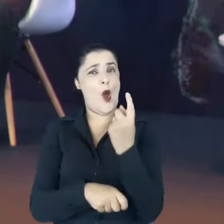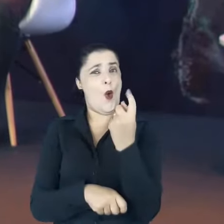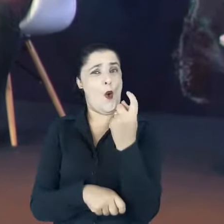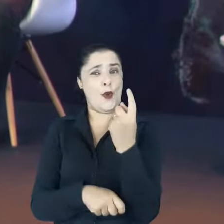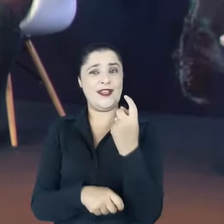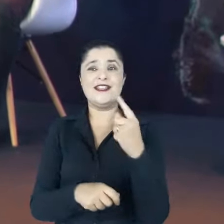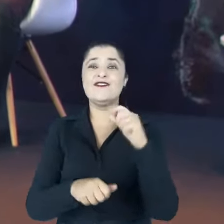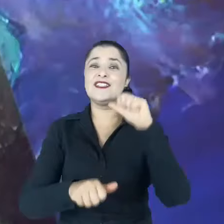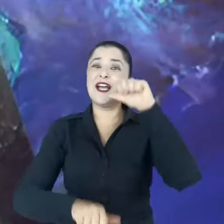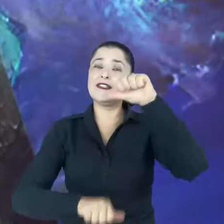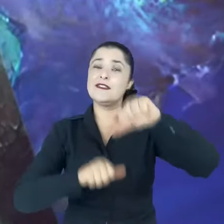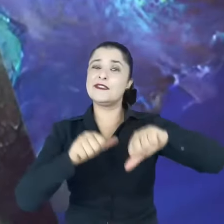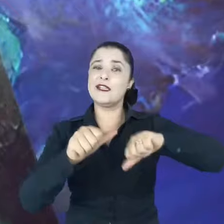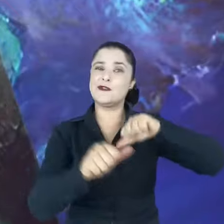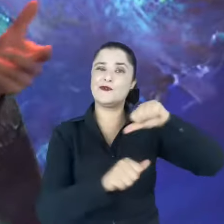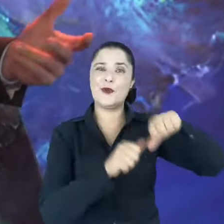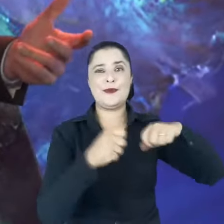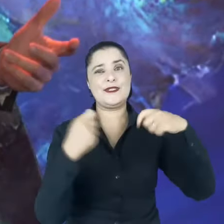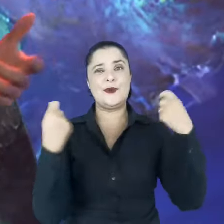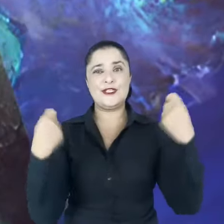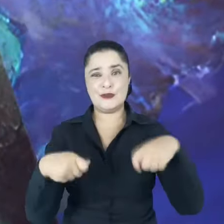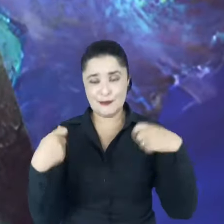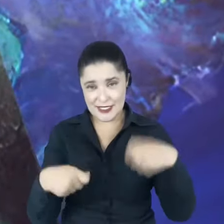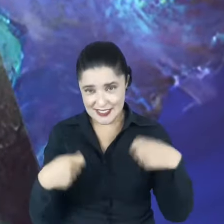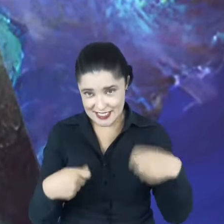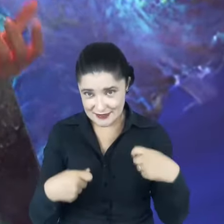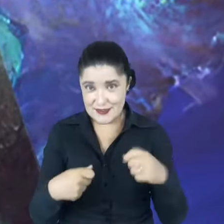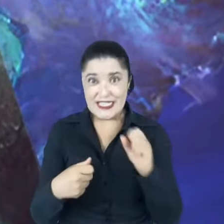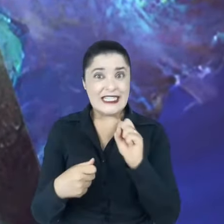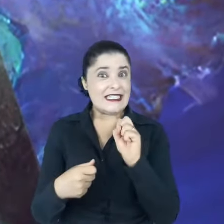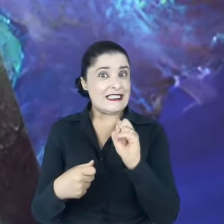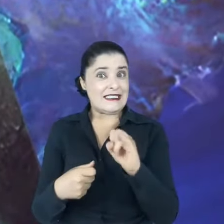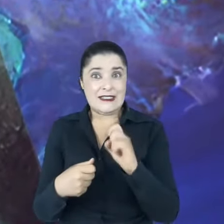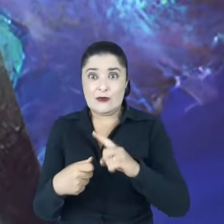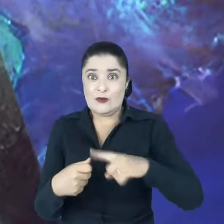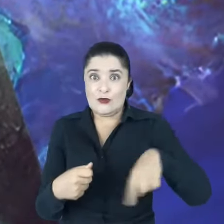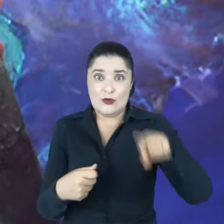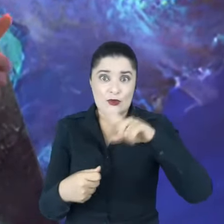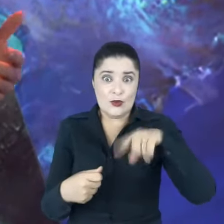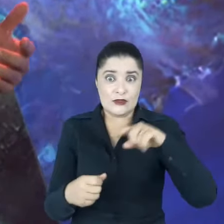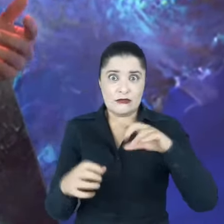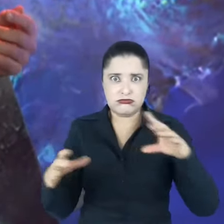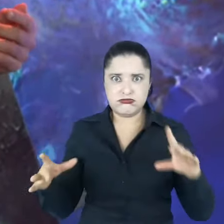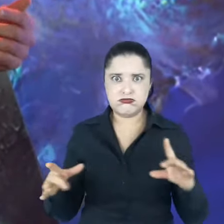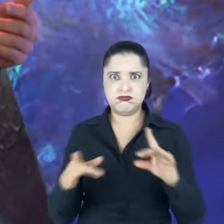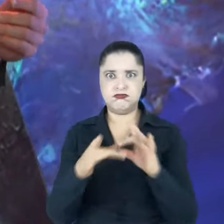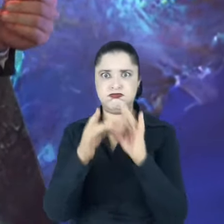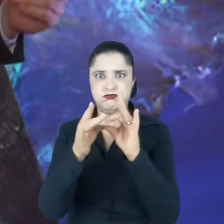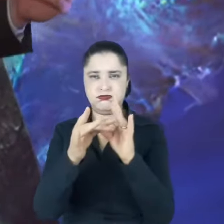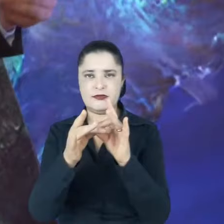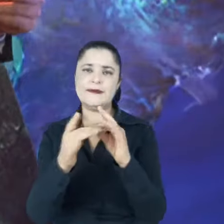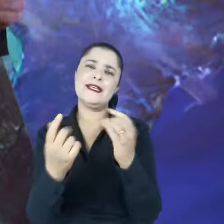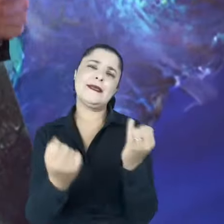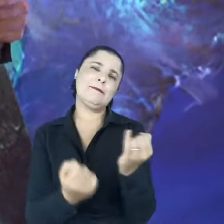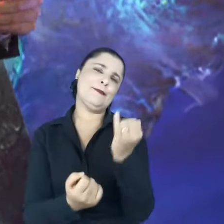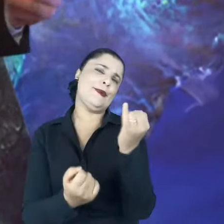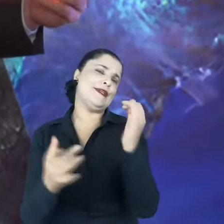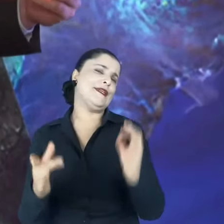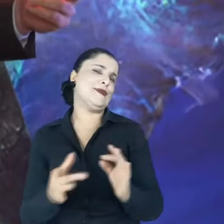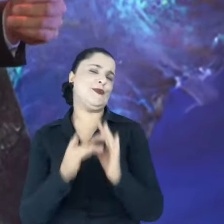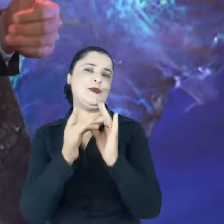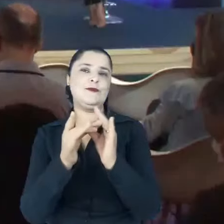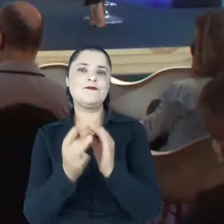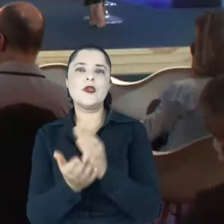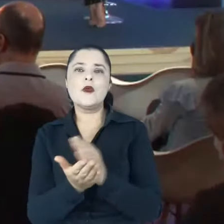transformação que a gente precisa se a gente não está absolutamente unido. Ela começa com indicações